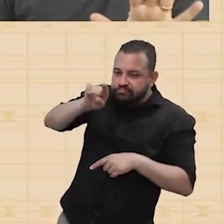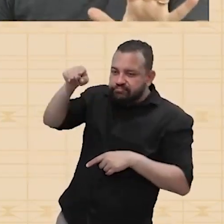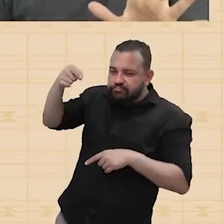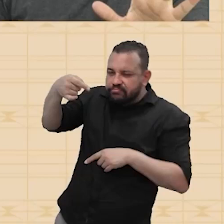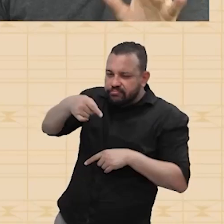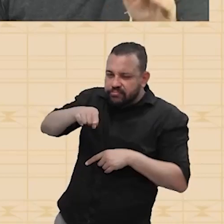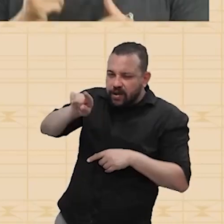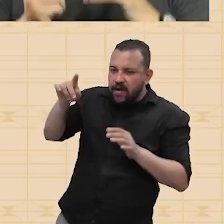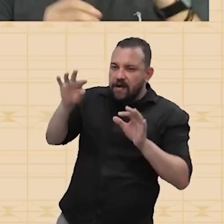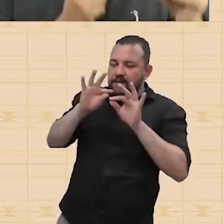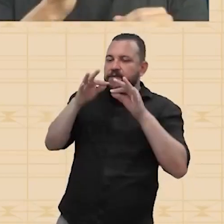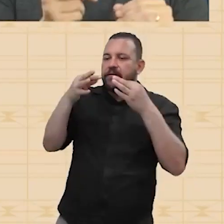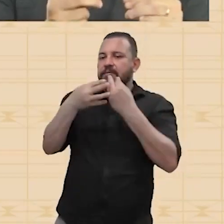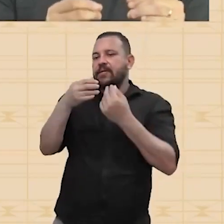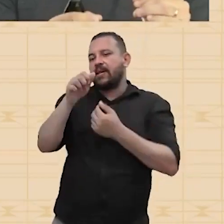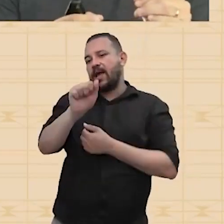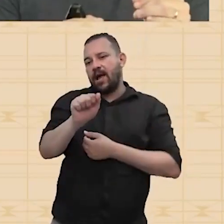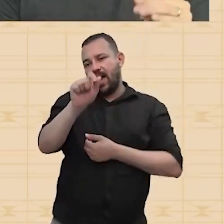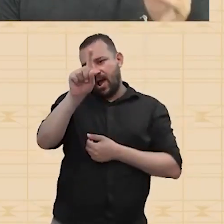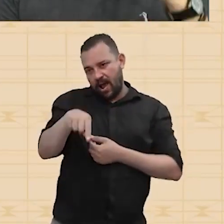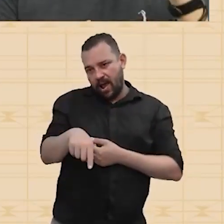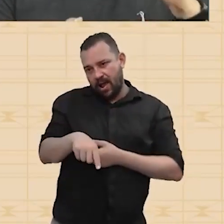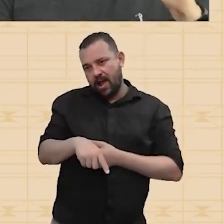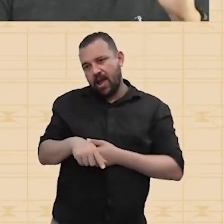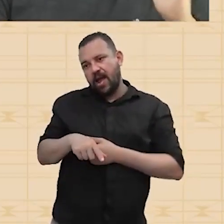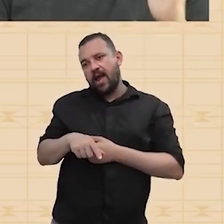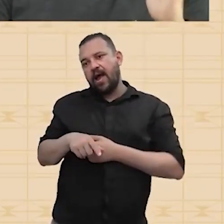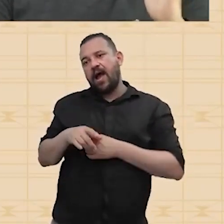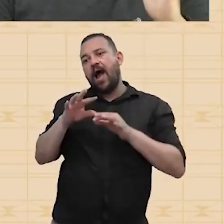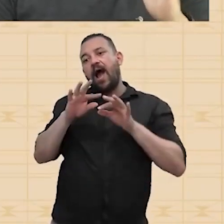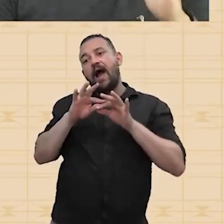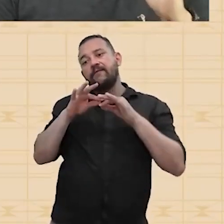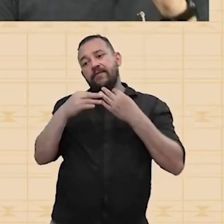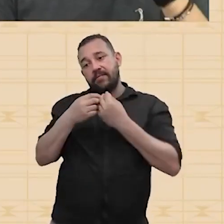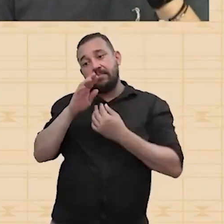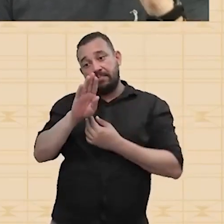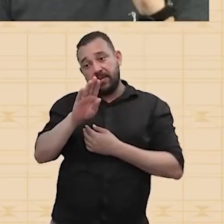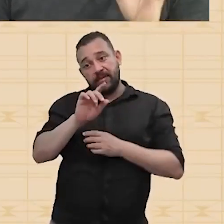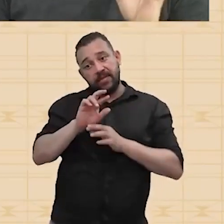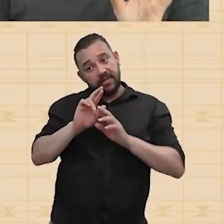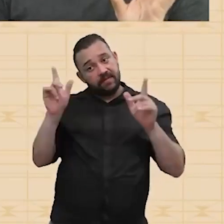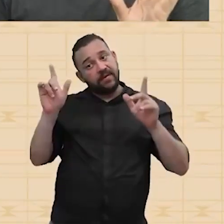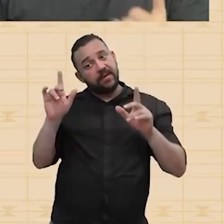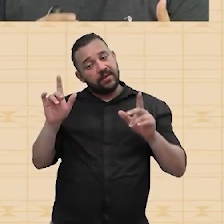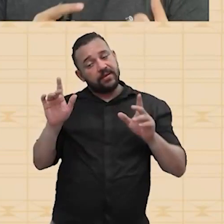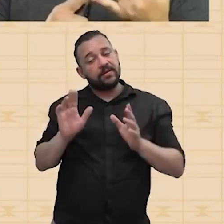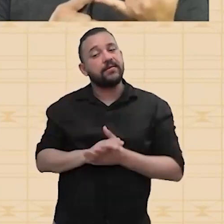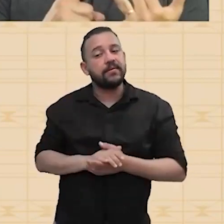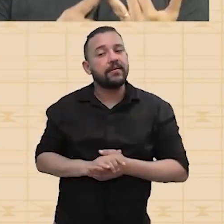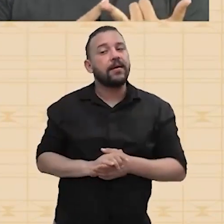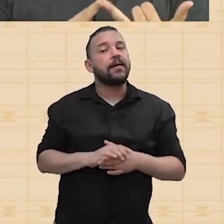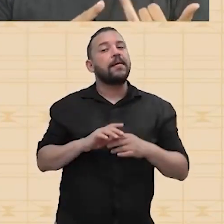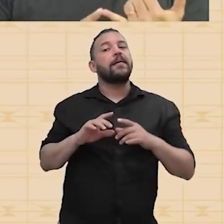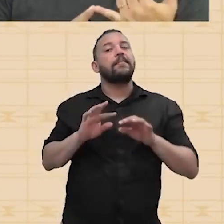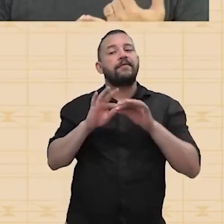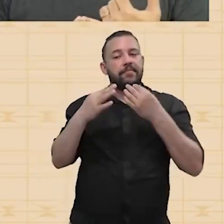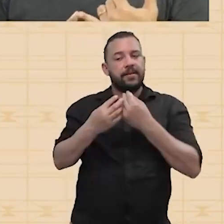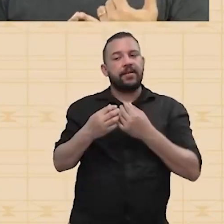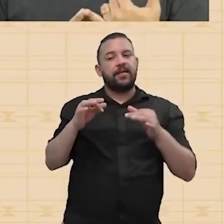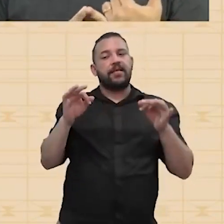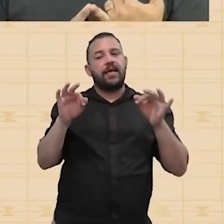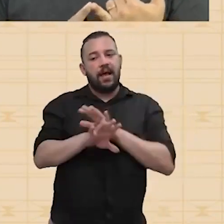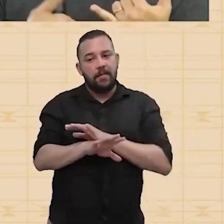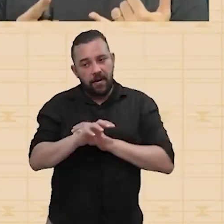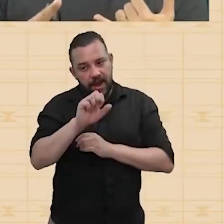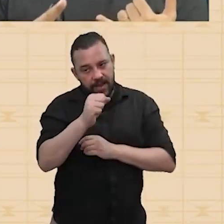A. É assim. Para a família B tem uma exceção que em outra aula eu comento. Mas para a família A é assim. Terminou em SP, é família